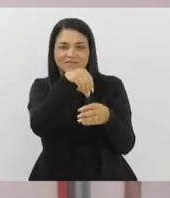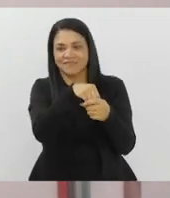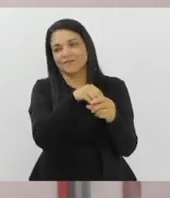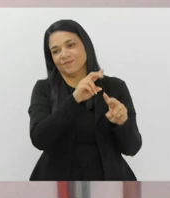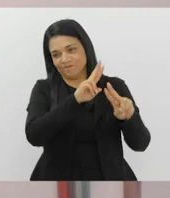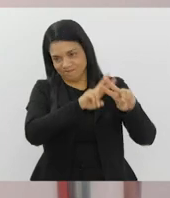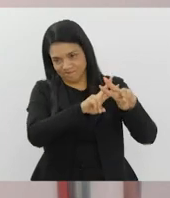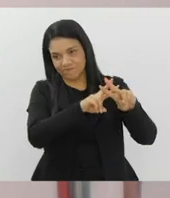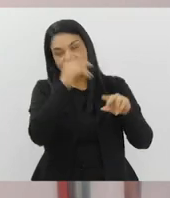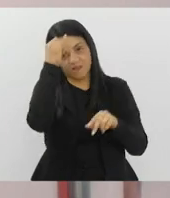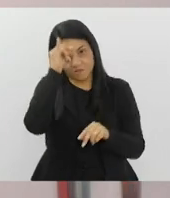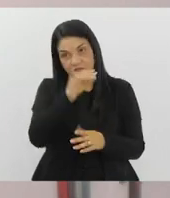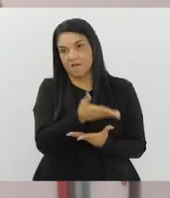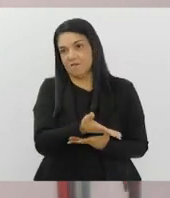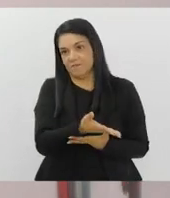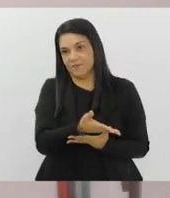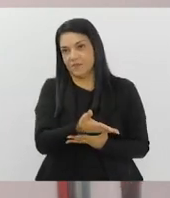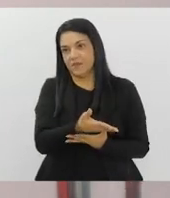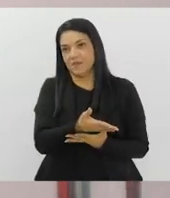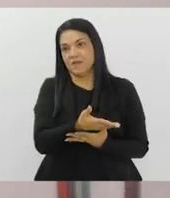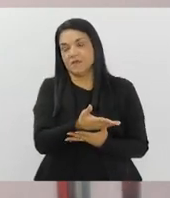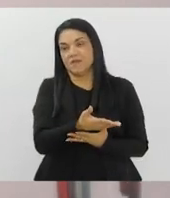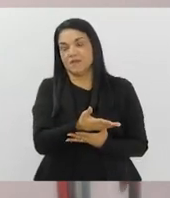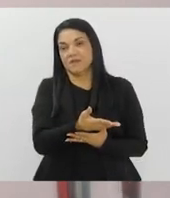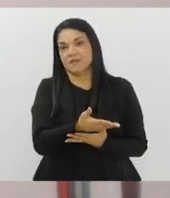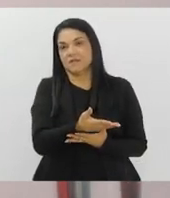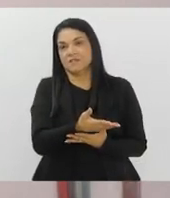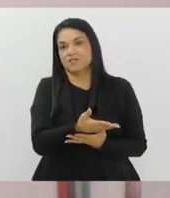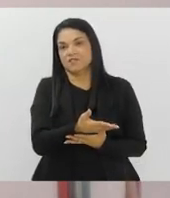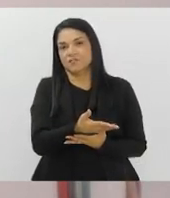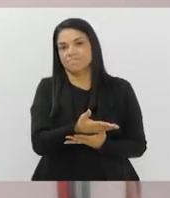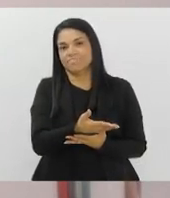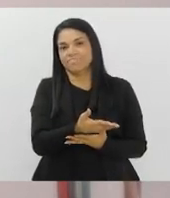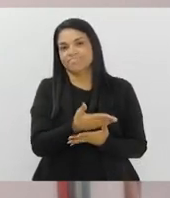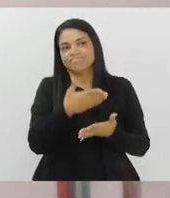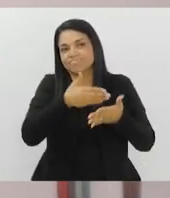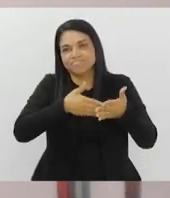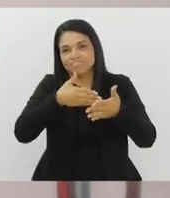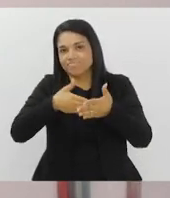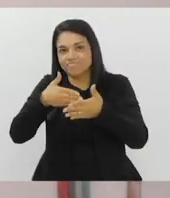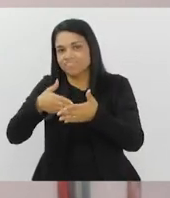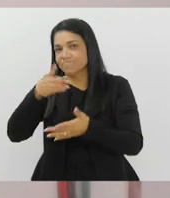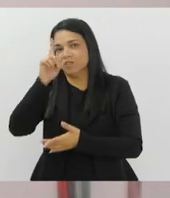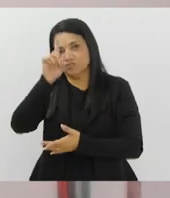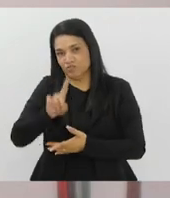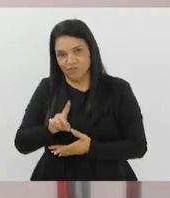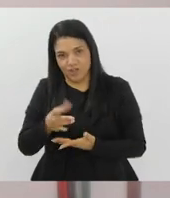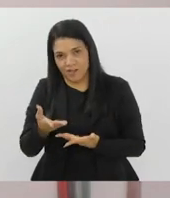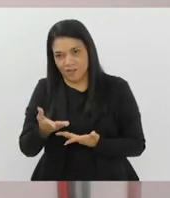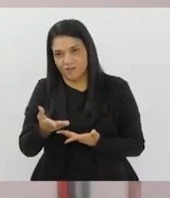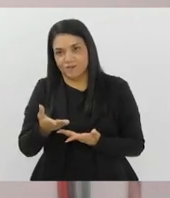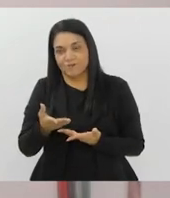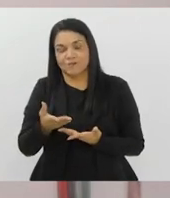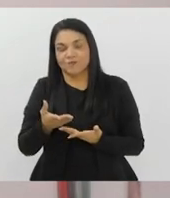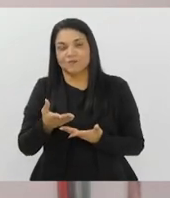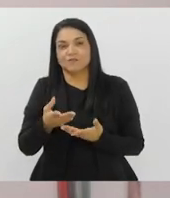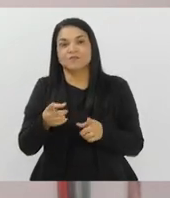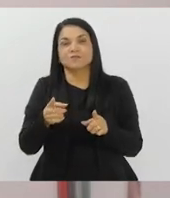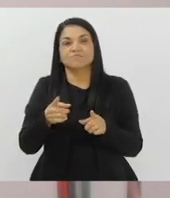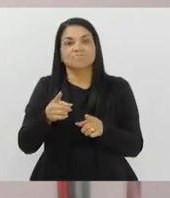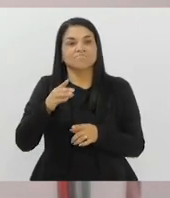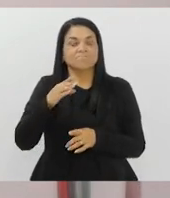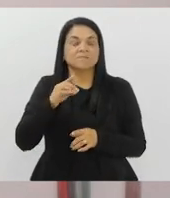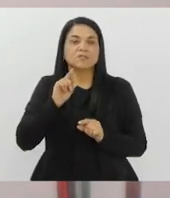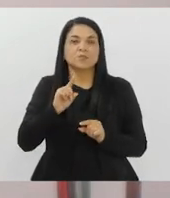com relação à privação de diversos direitos e à privação, inclusive, do